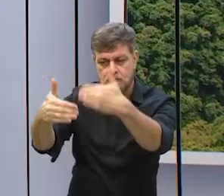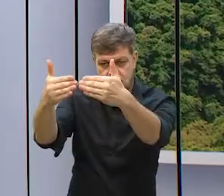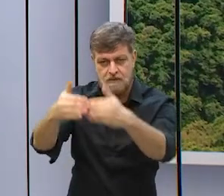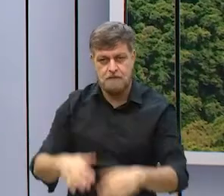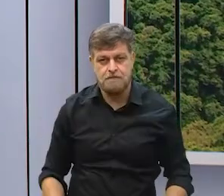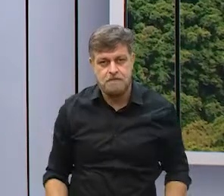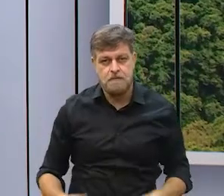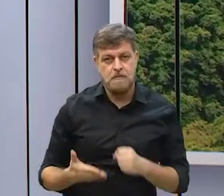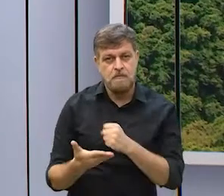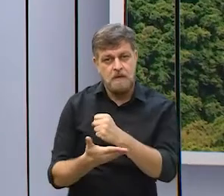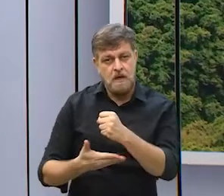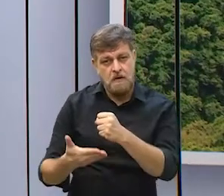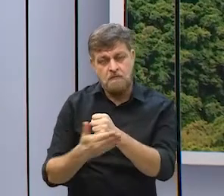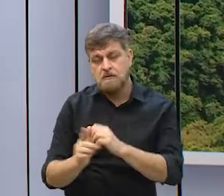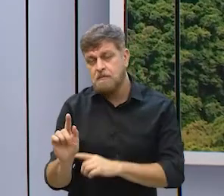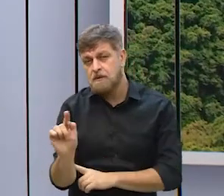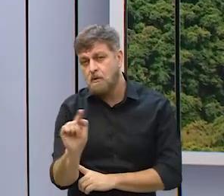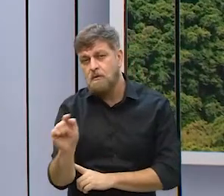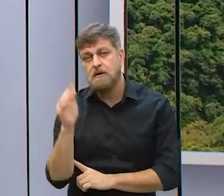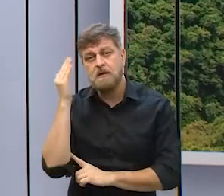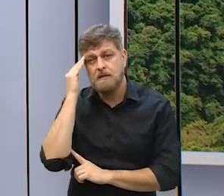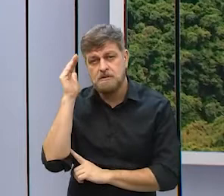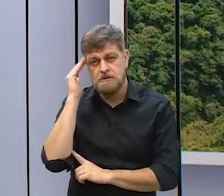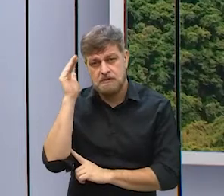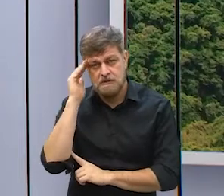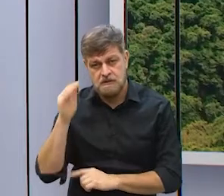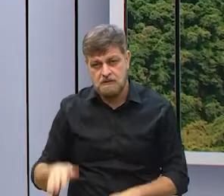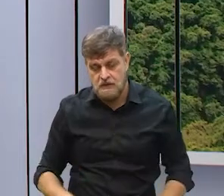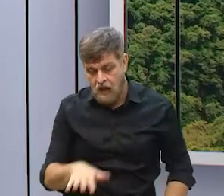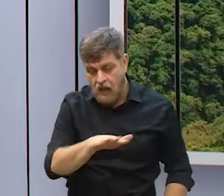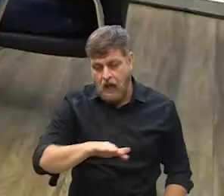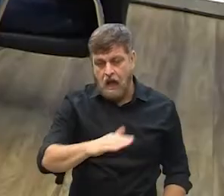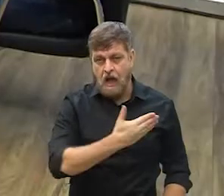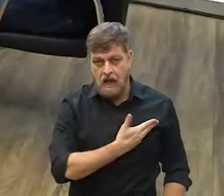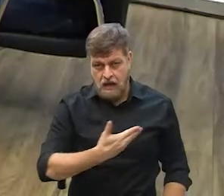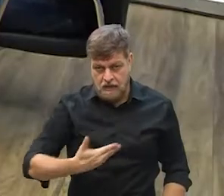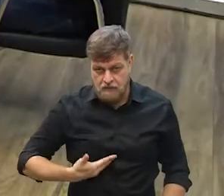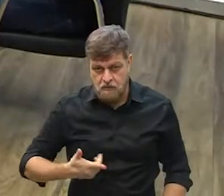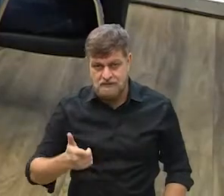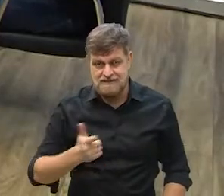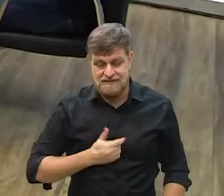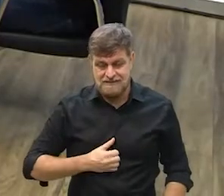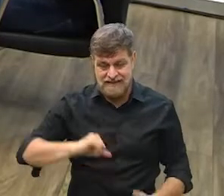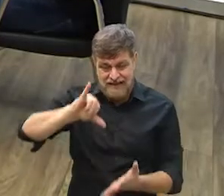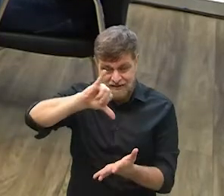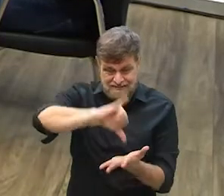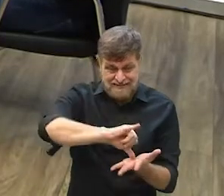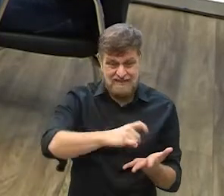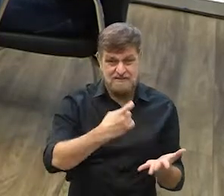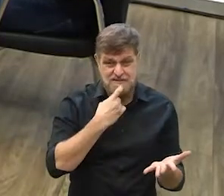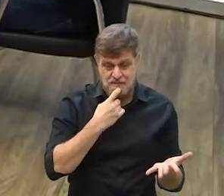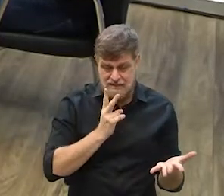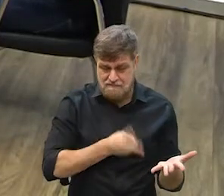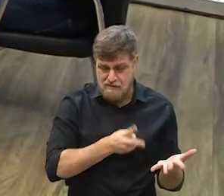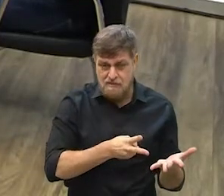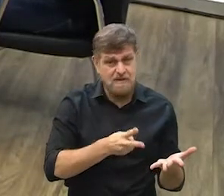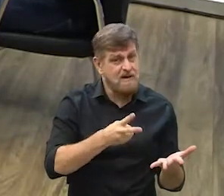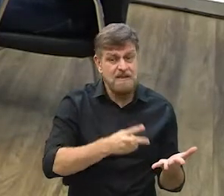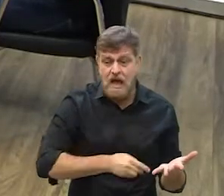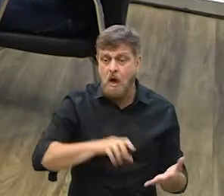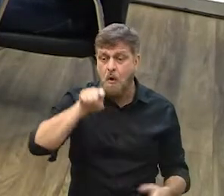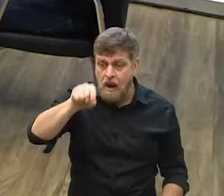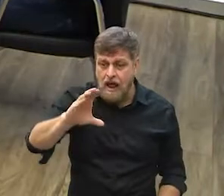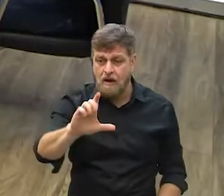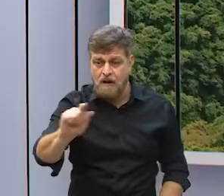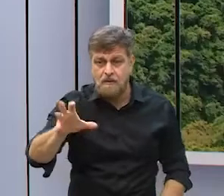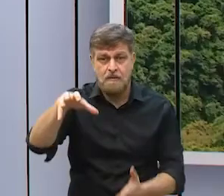é fundamental, no meu modo de entender, que os serviços públicos sejam descentralizados, que haja essa organização com a população, porque,